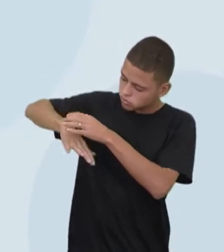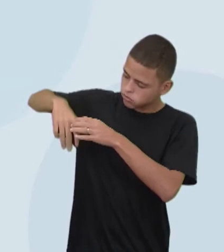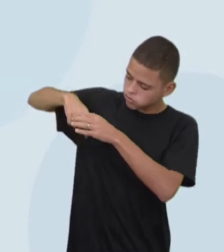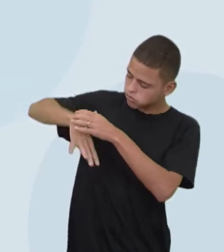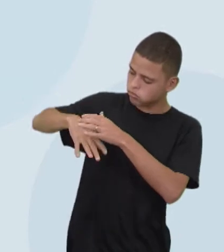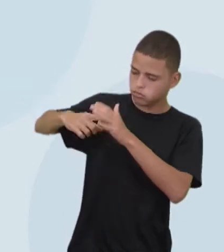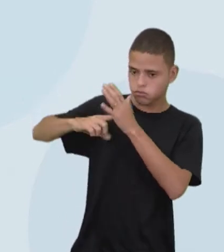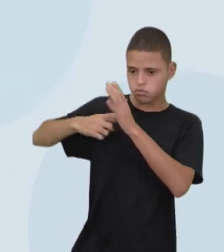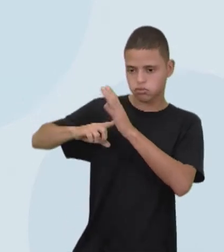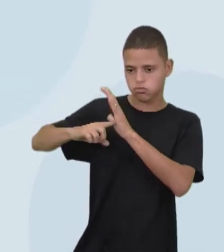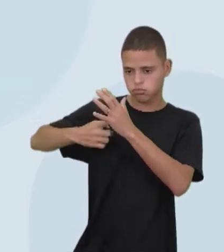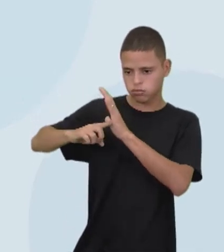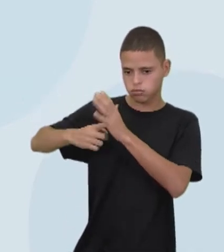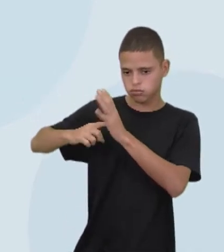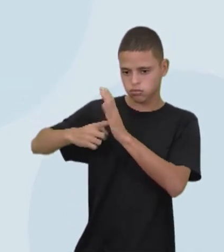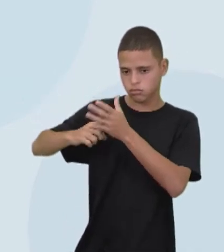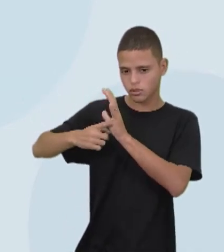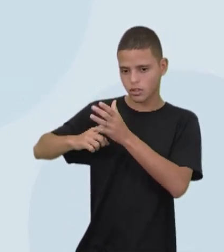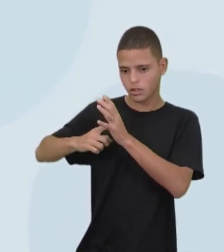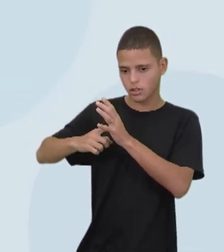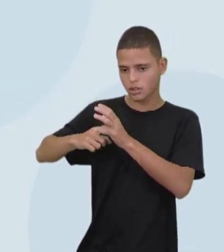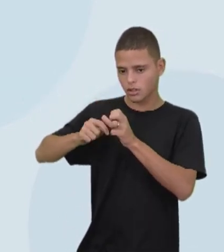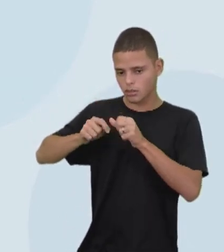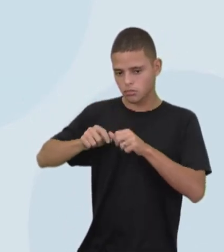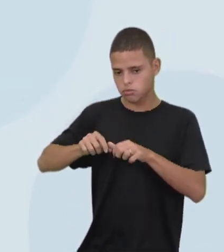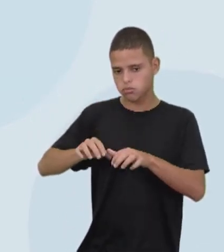é ligado a um gerador por onde sai